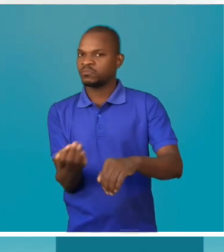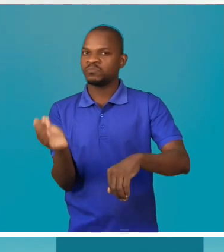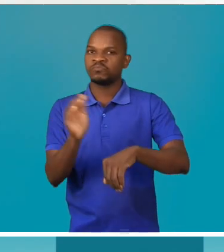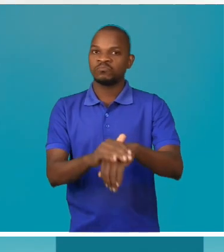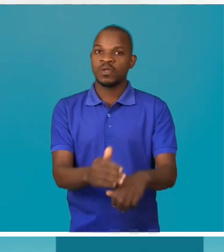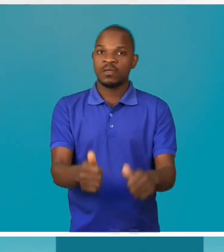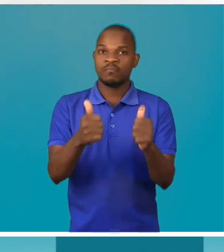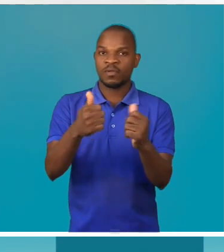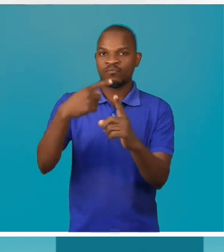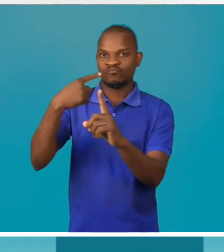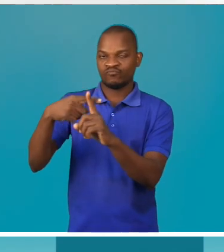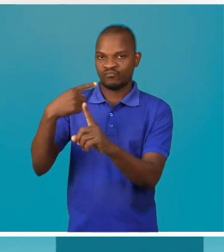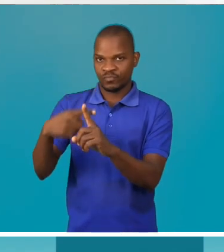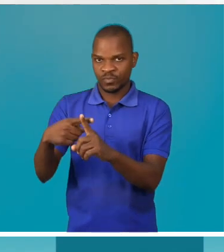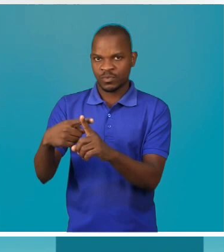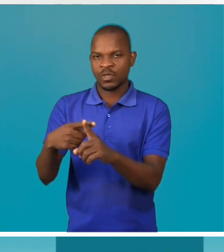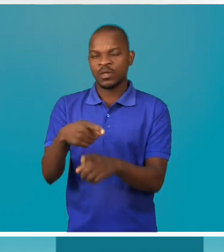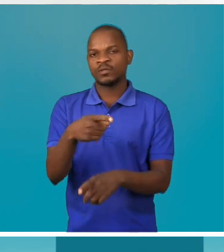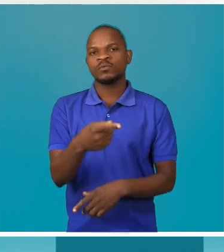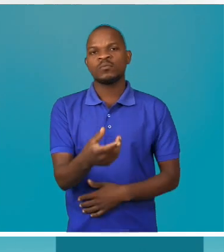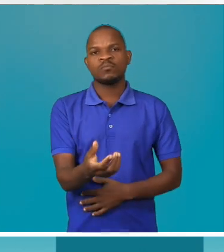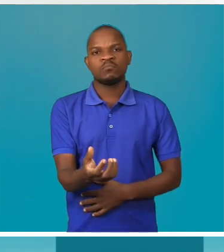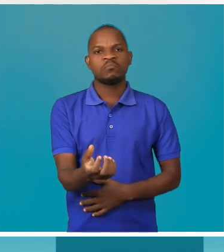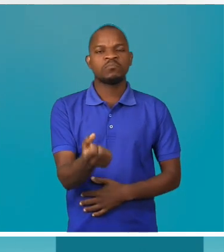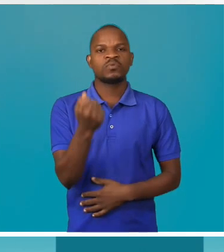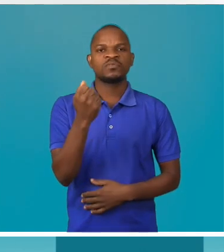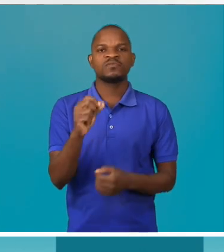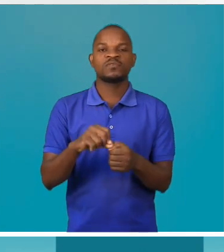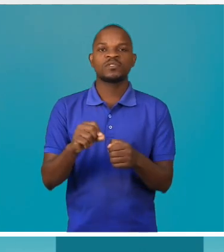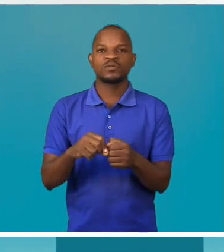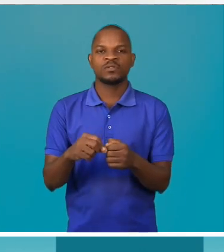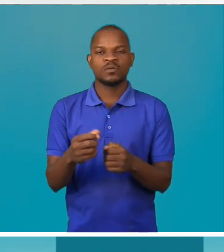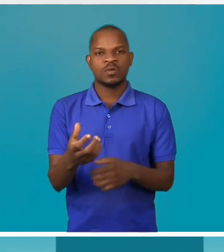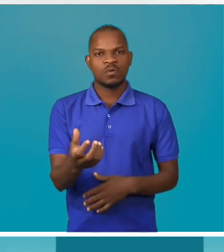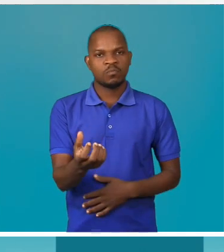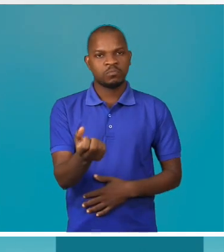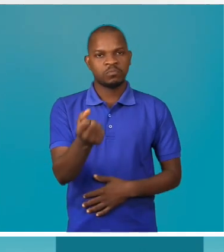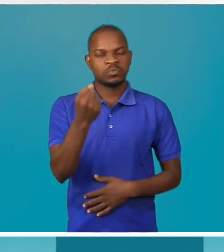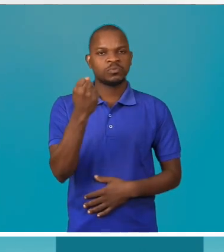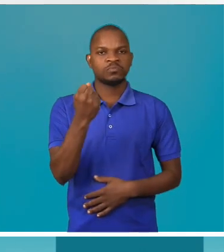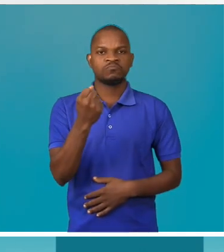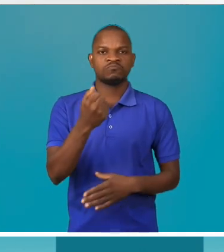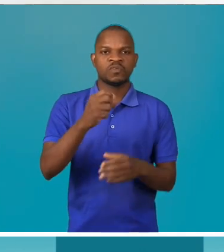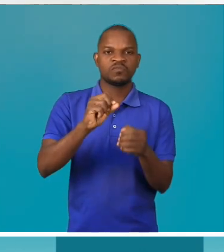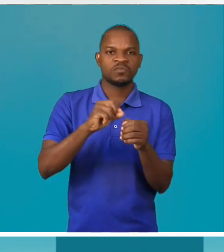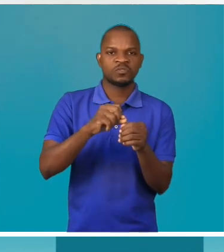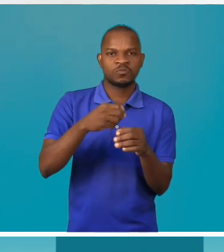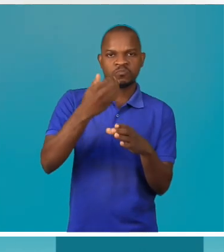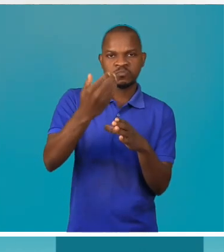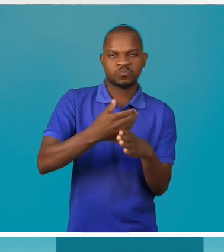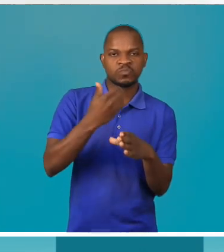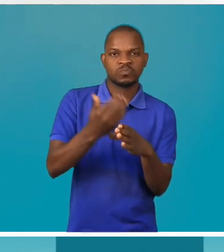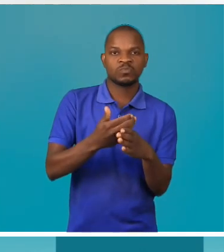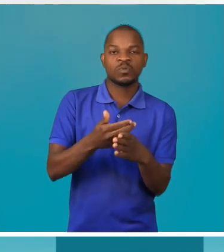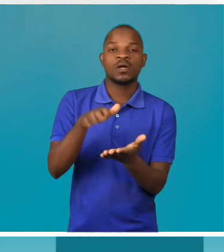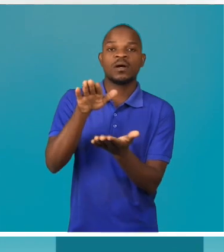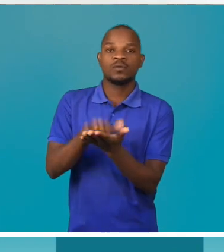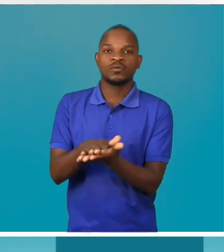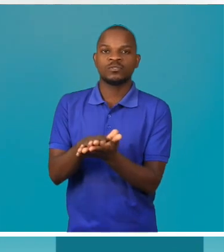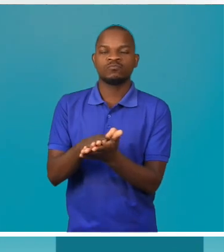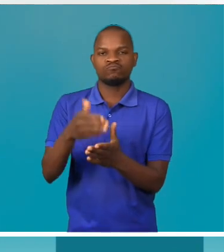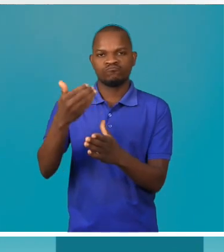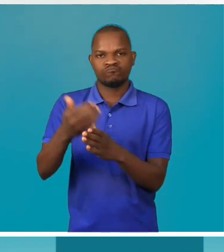um nível excepcional, um nível de elite, poderem ter a oportunidade de ir a trials, de ir